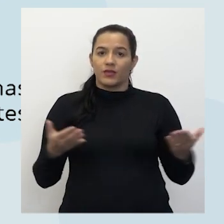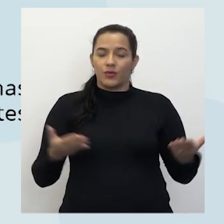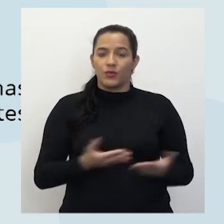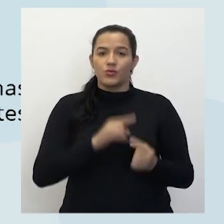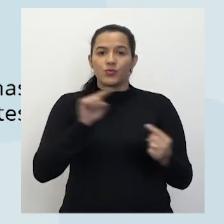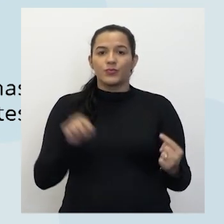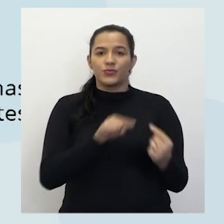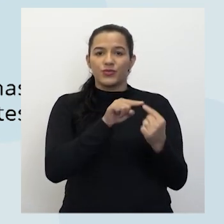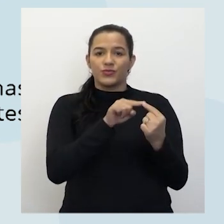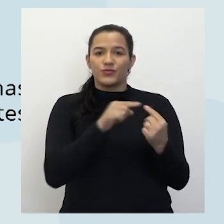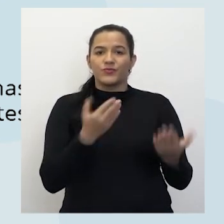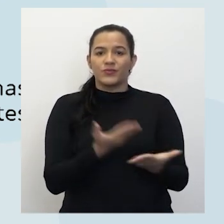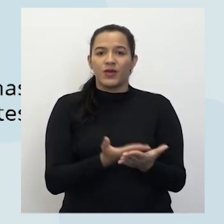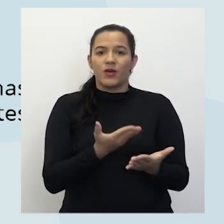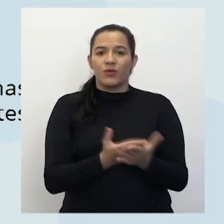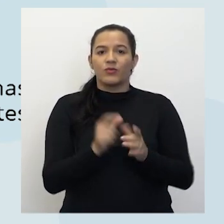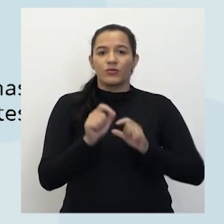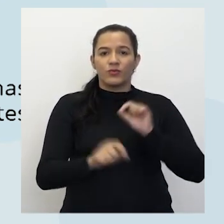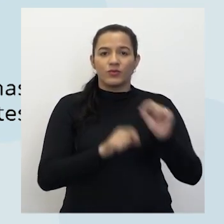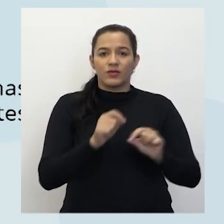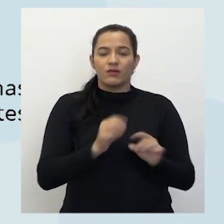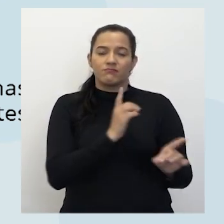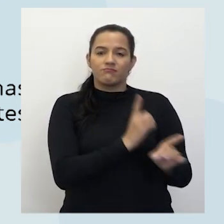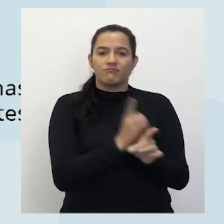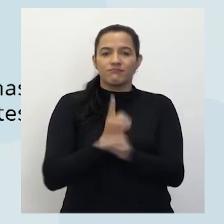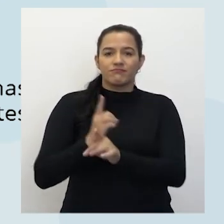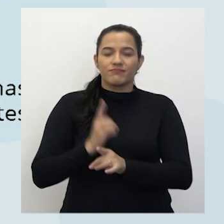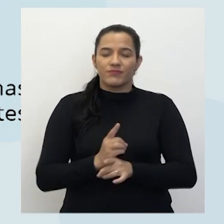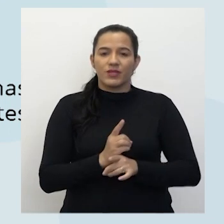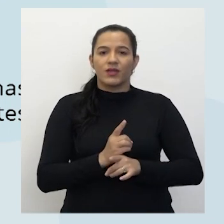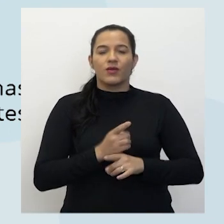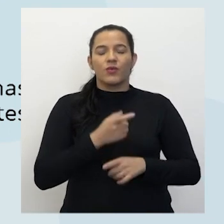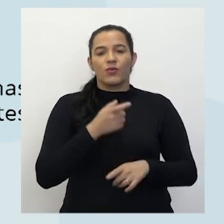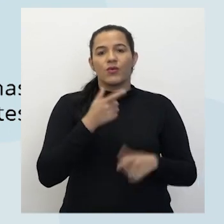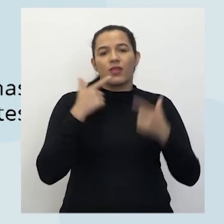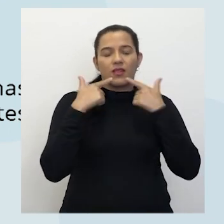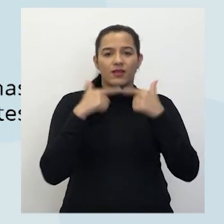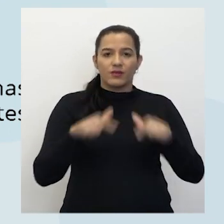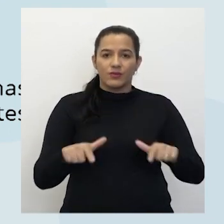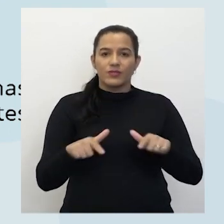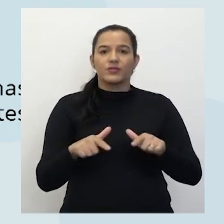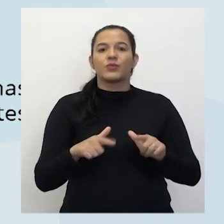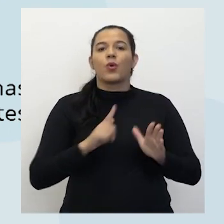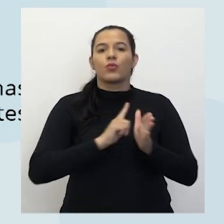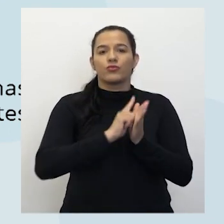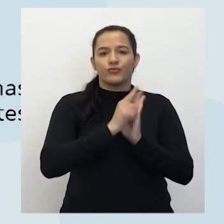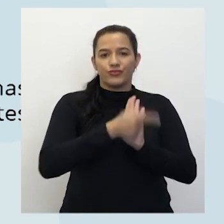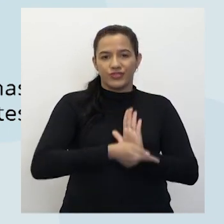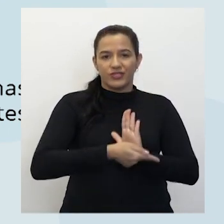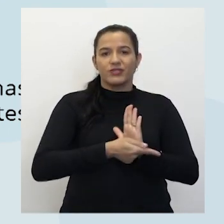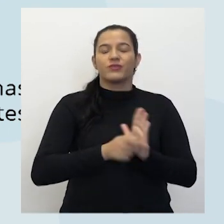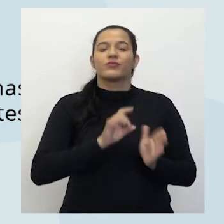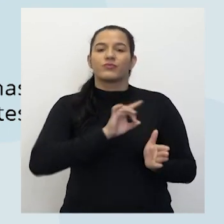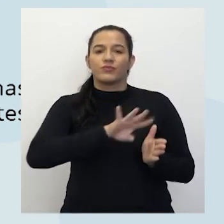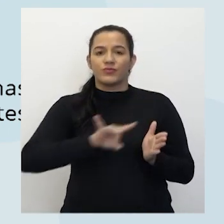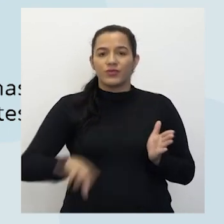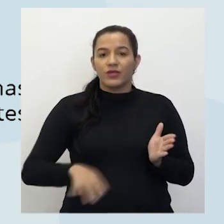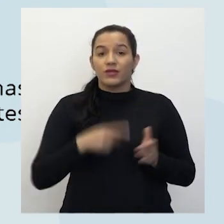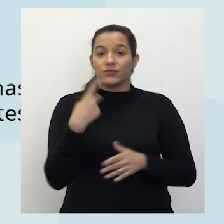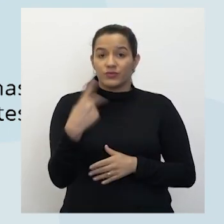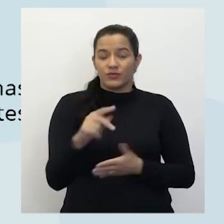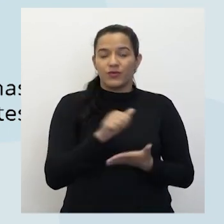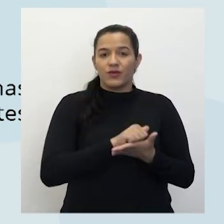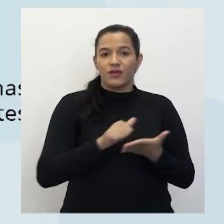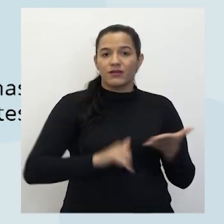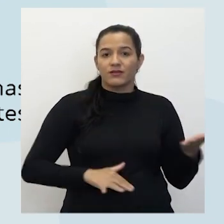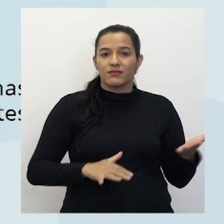aula: identificar aspectos linguísticos específicos da construção do gênero a partir das atividades do caderno do aluno